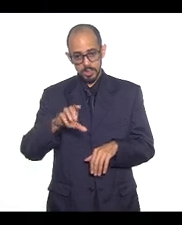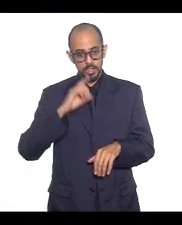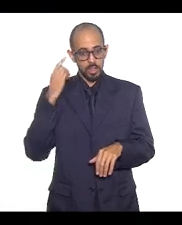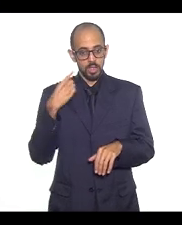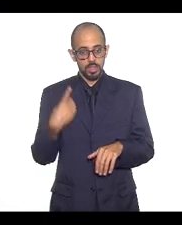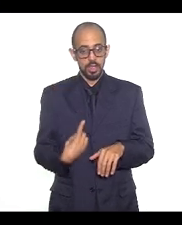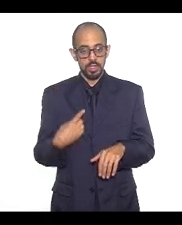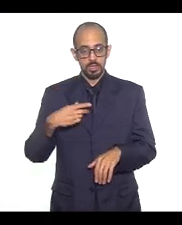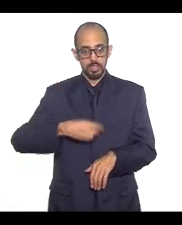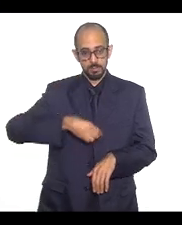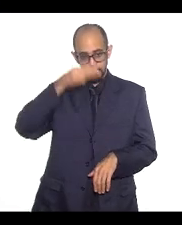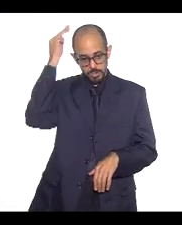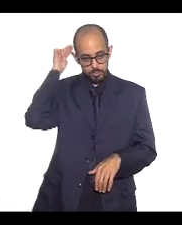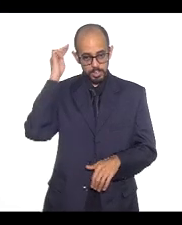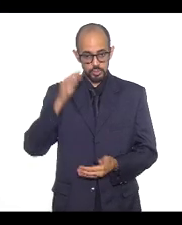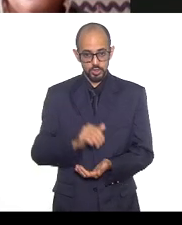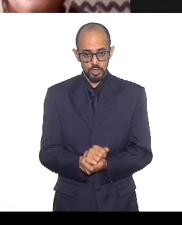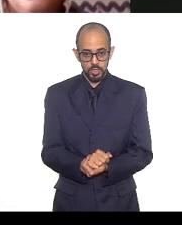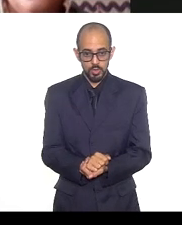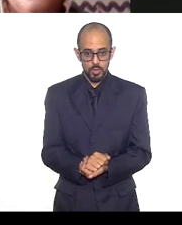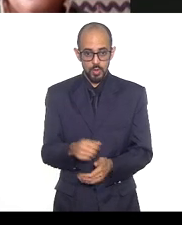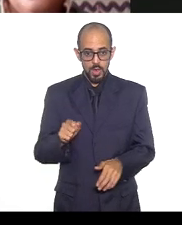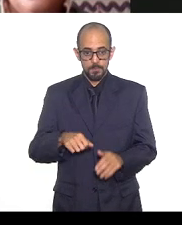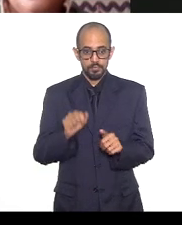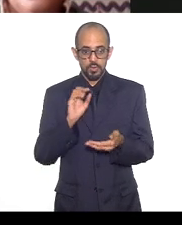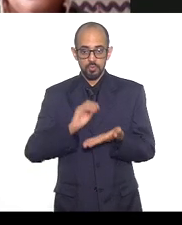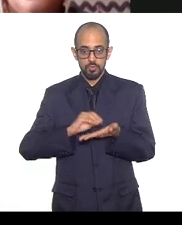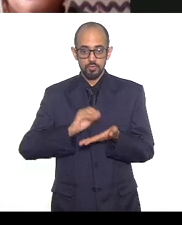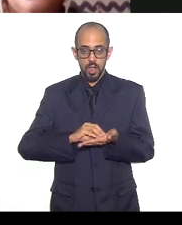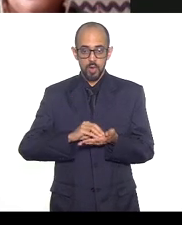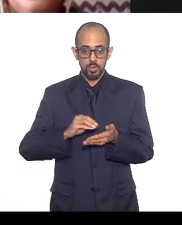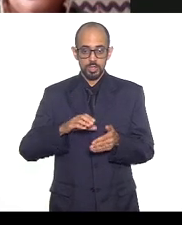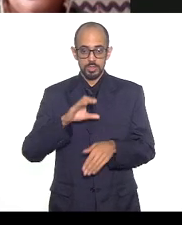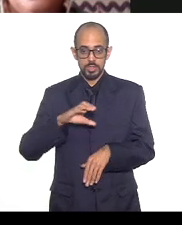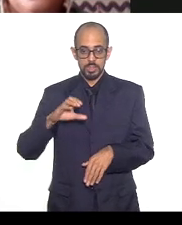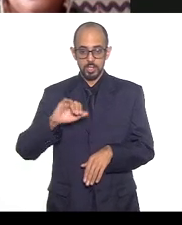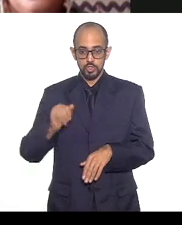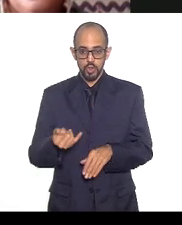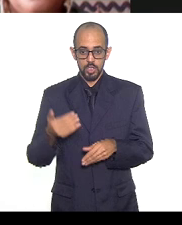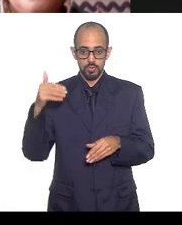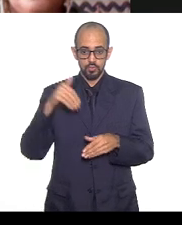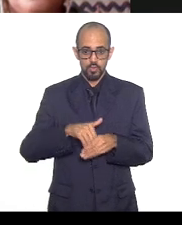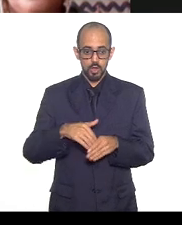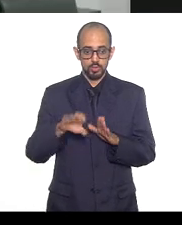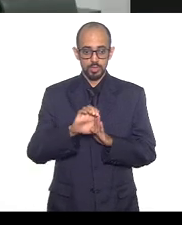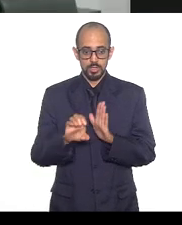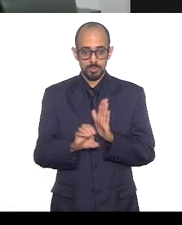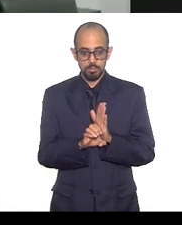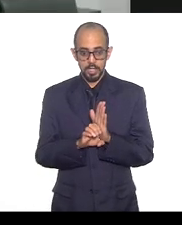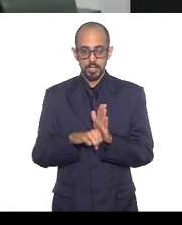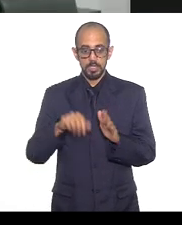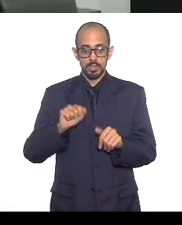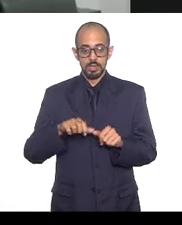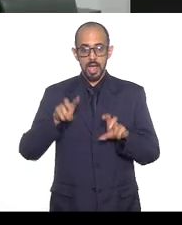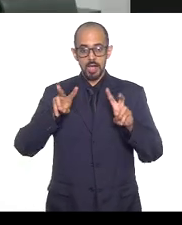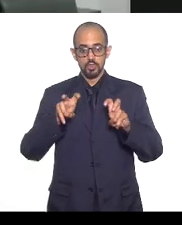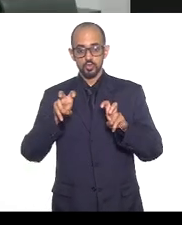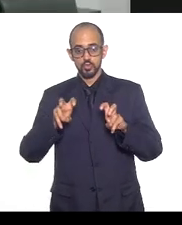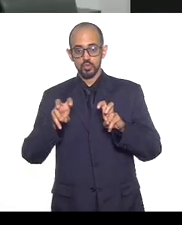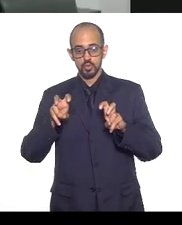Márcio Pacheco. Pendendo de pareceres das comissões de Constituição e Justiça, de assuntos da criança, adolescente e do idoso, de combate à